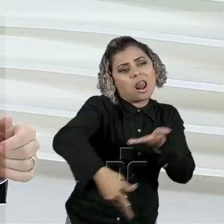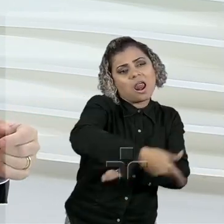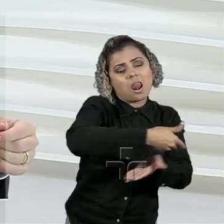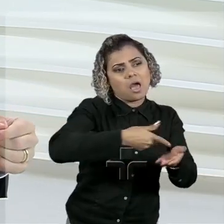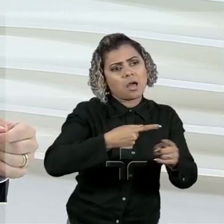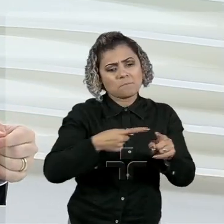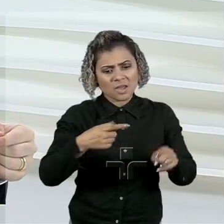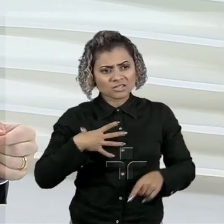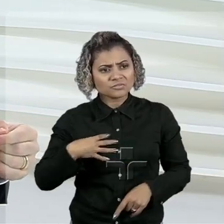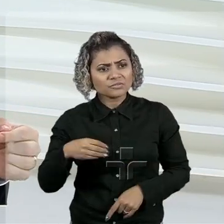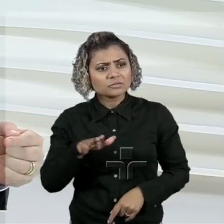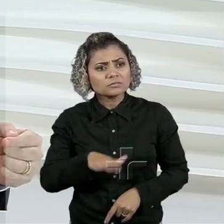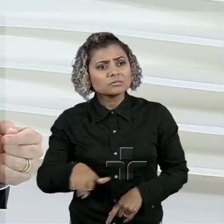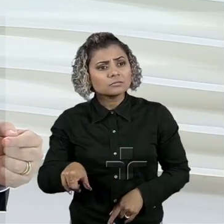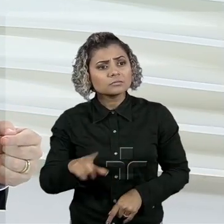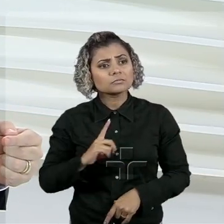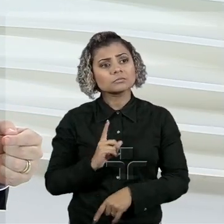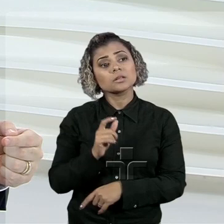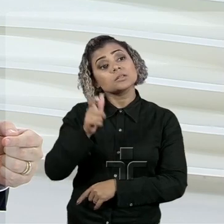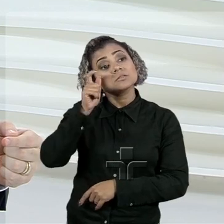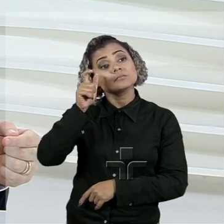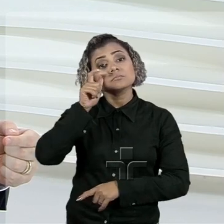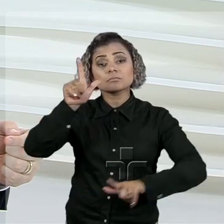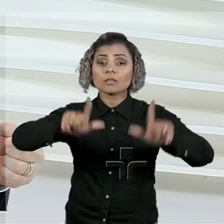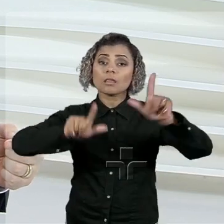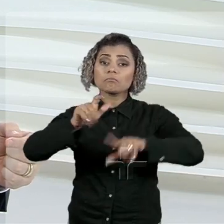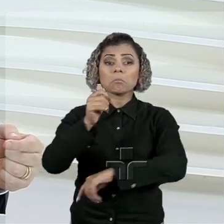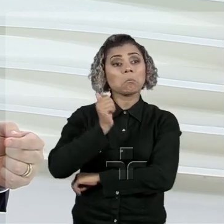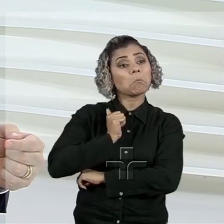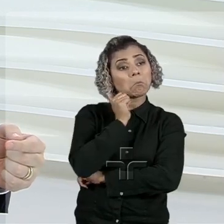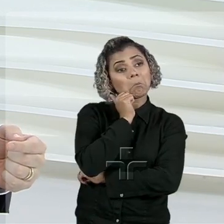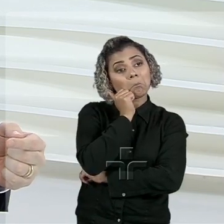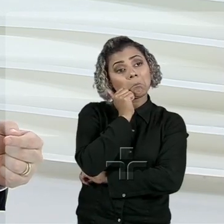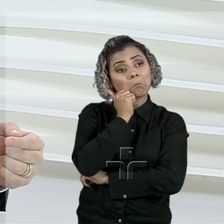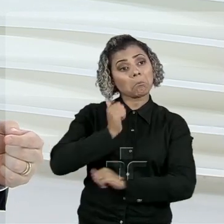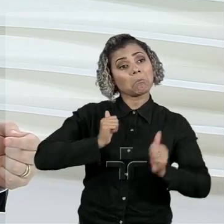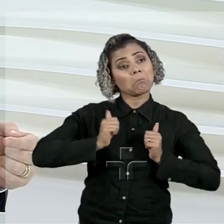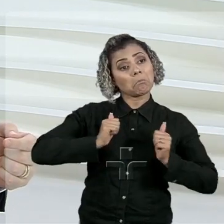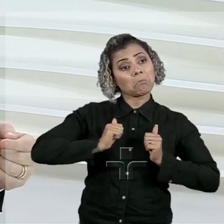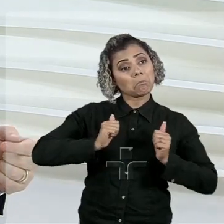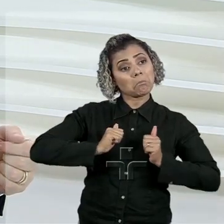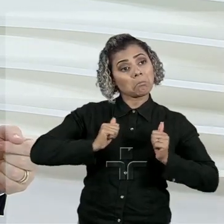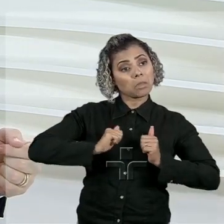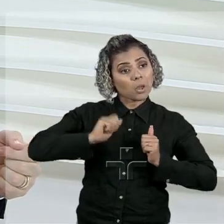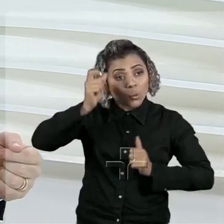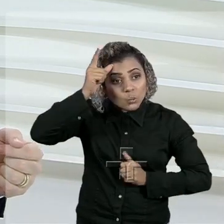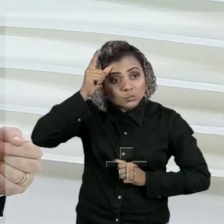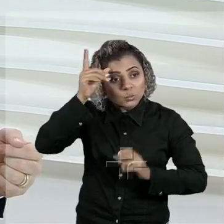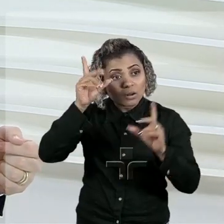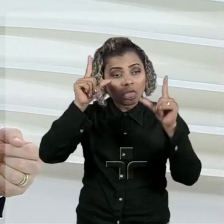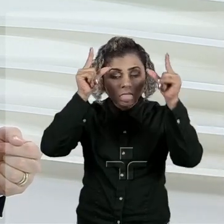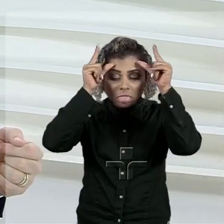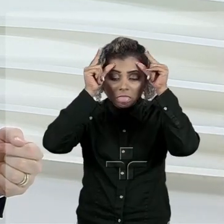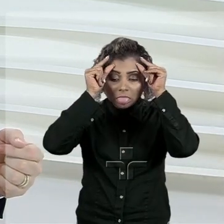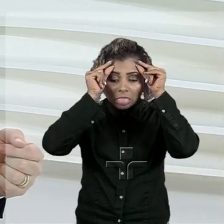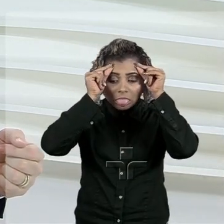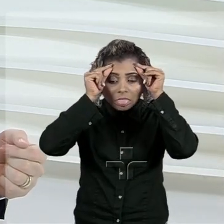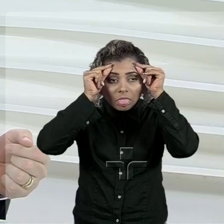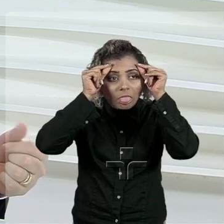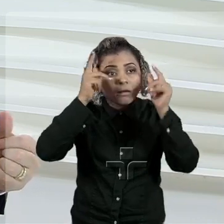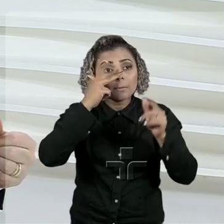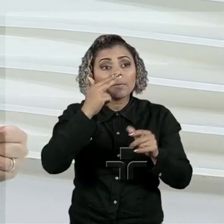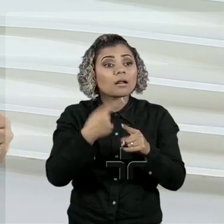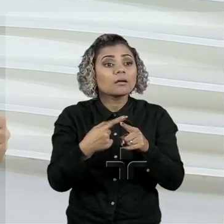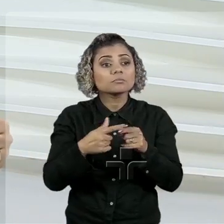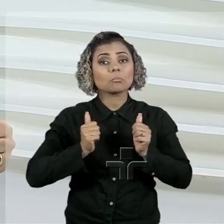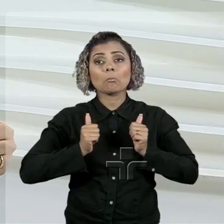mas o menino que fica lá só na frente da televisão, muitas vezes diminuindo o seu capital cultural, não aumentando, e